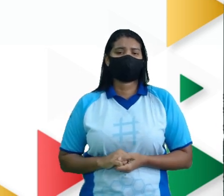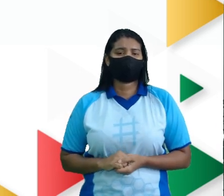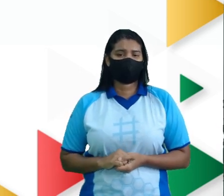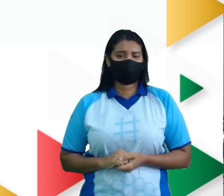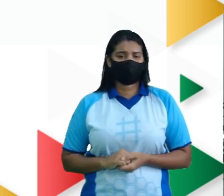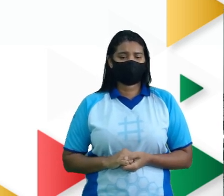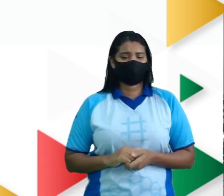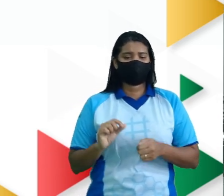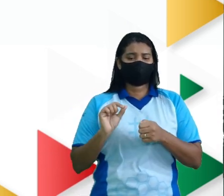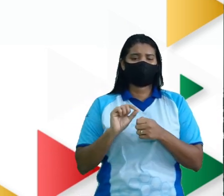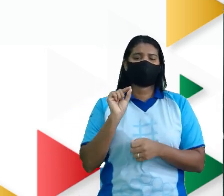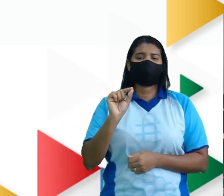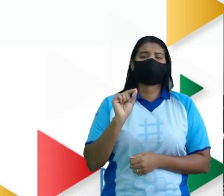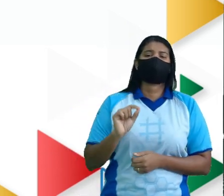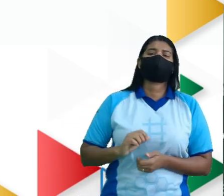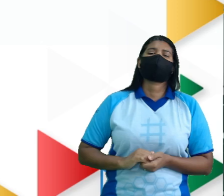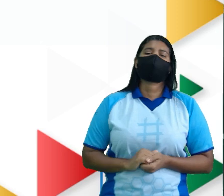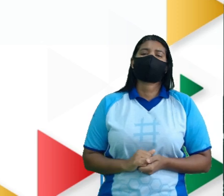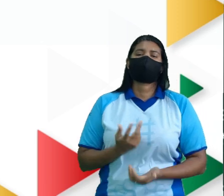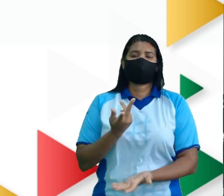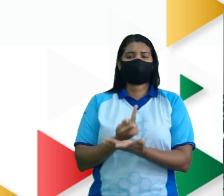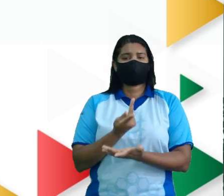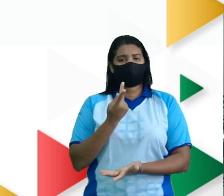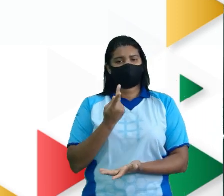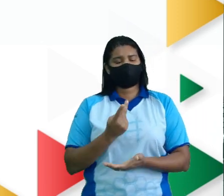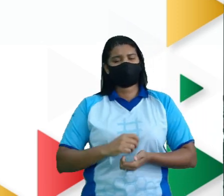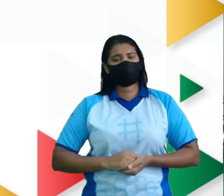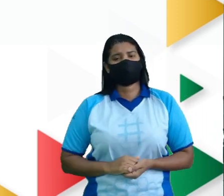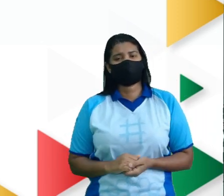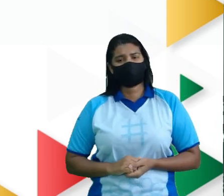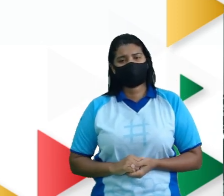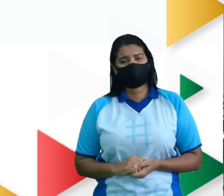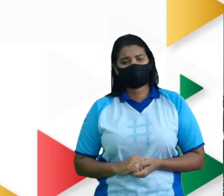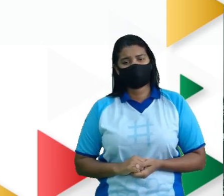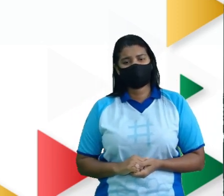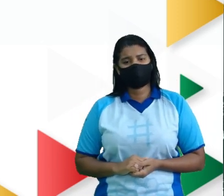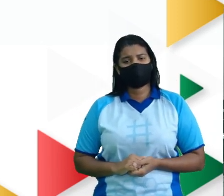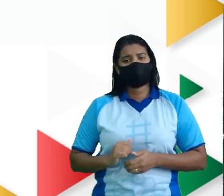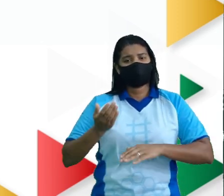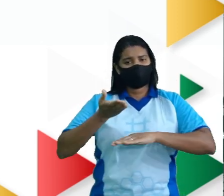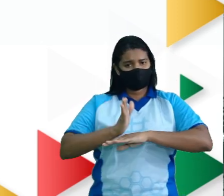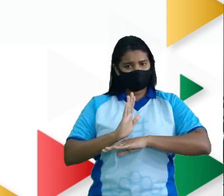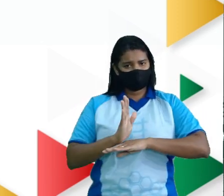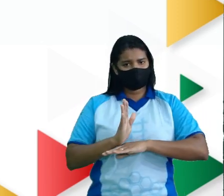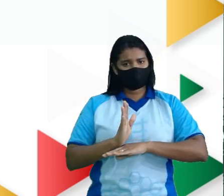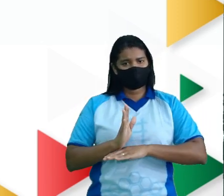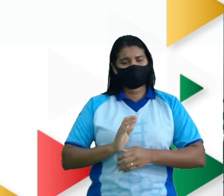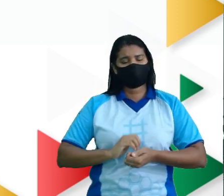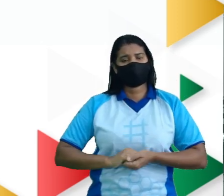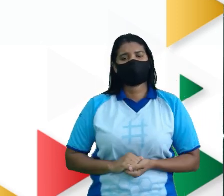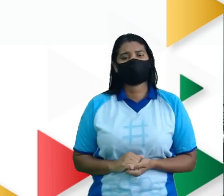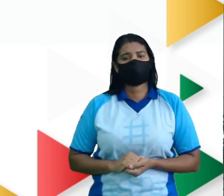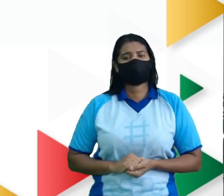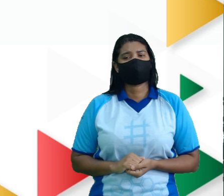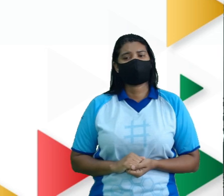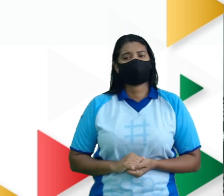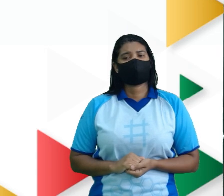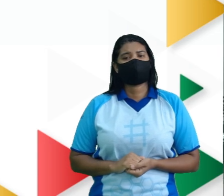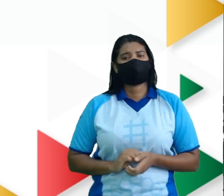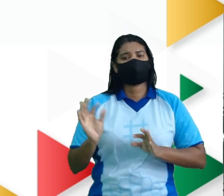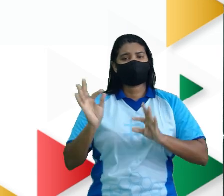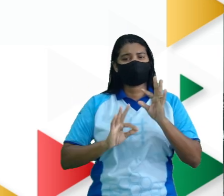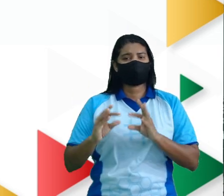vou fazer para que isso aconteça nesse caminho? O aprovado é, eu vou tentar